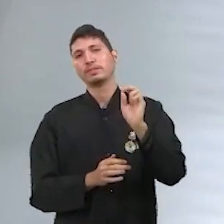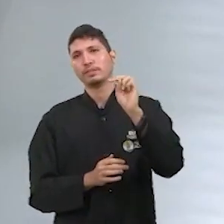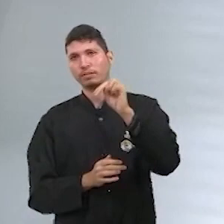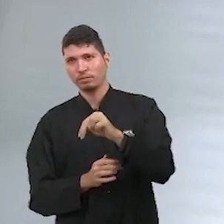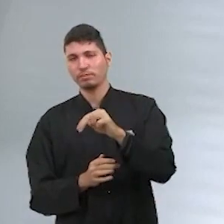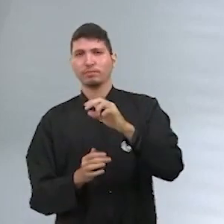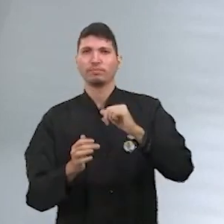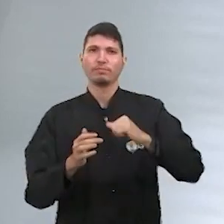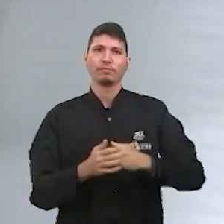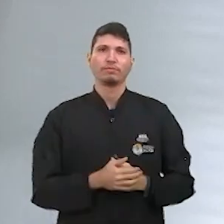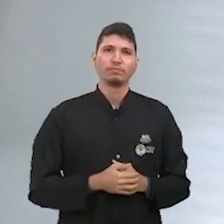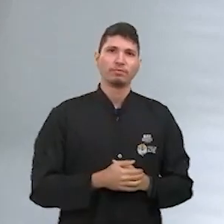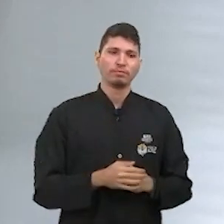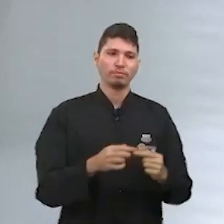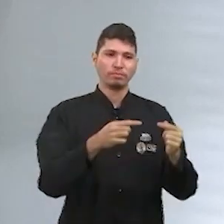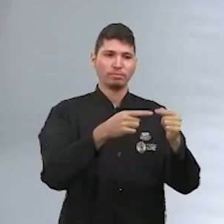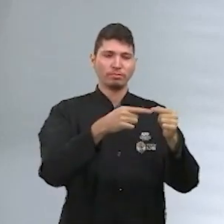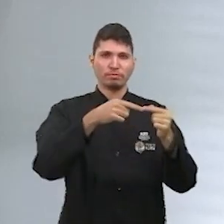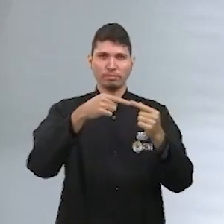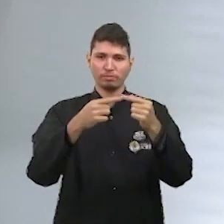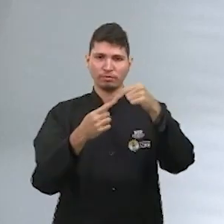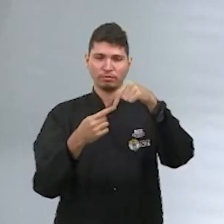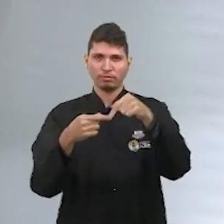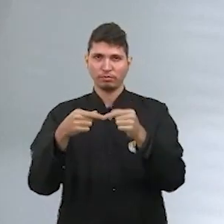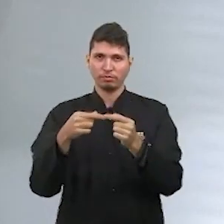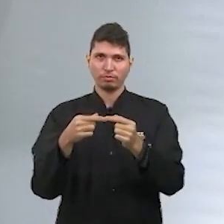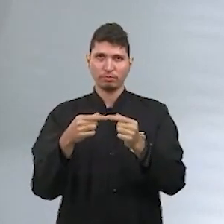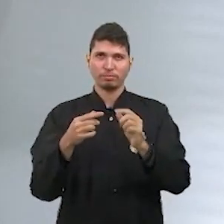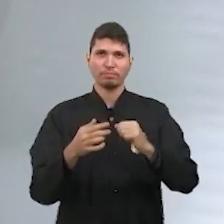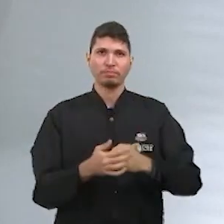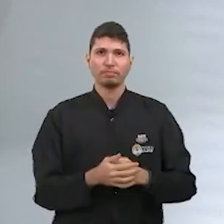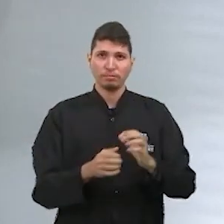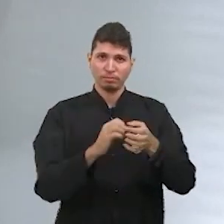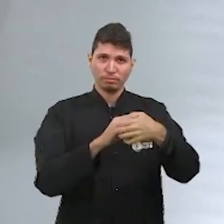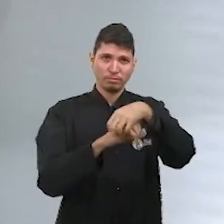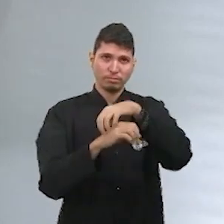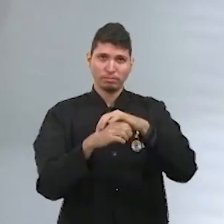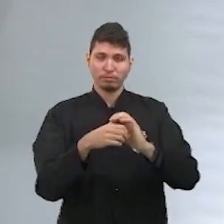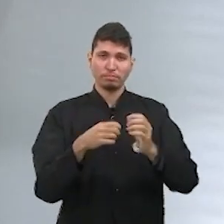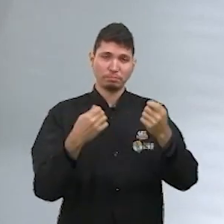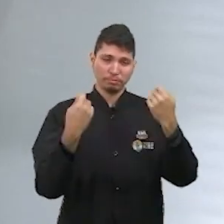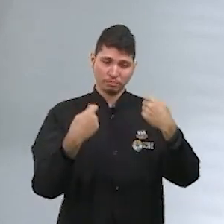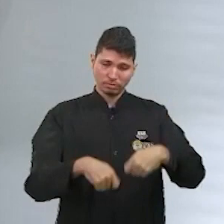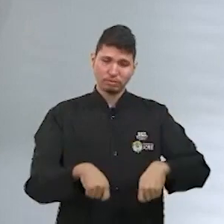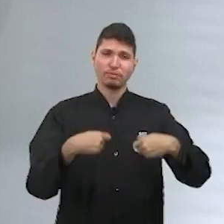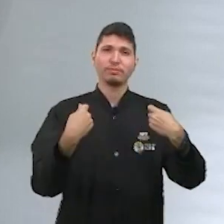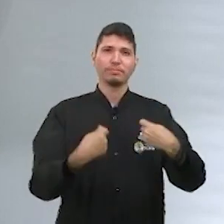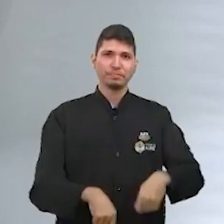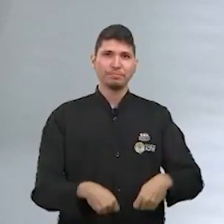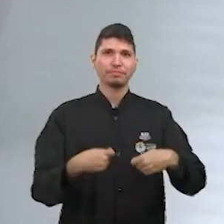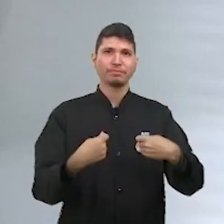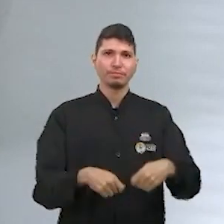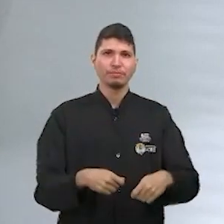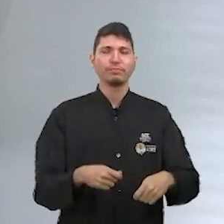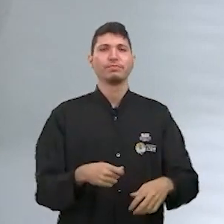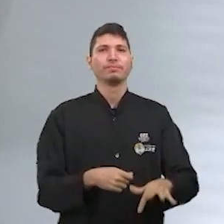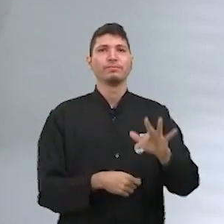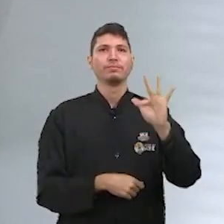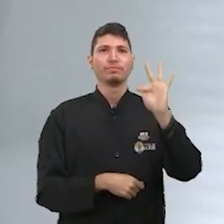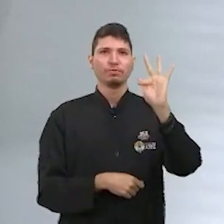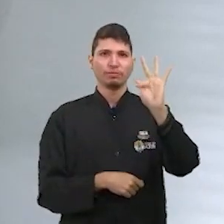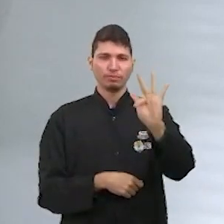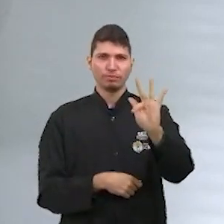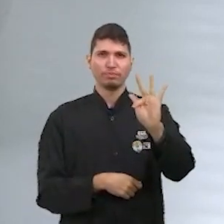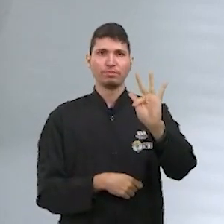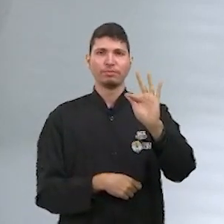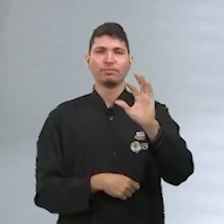de hidrogênio. Um hidrogênio de uma molécula deve se ligar ao flúor,